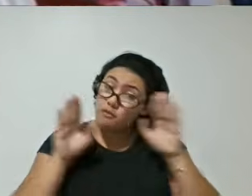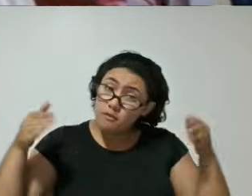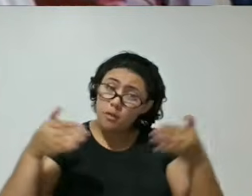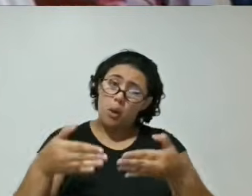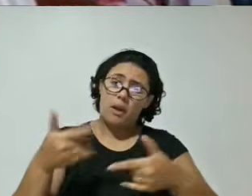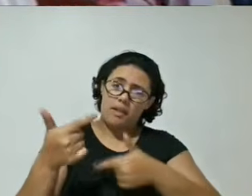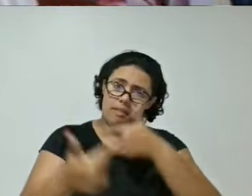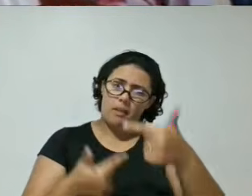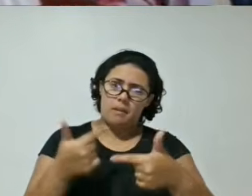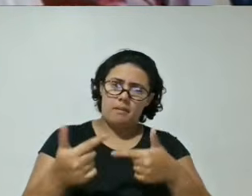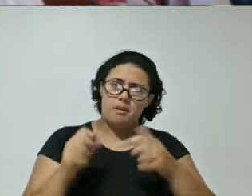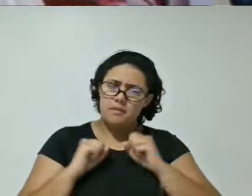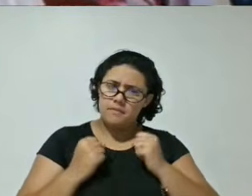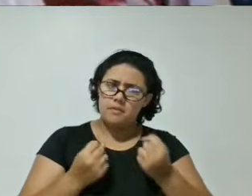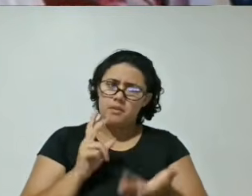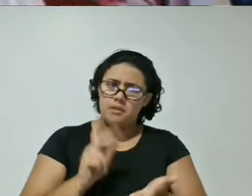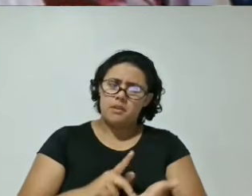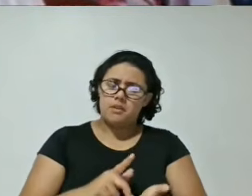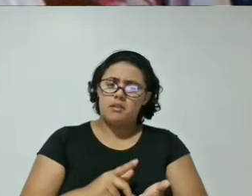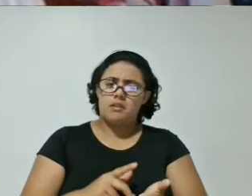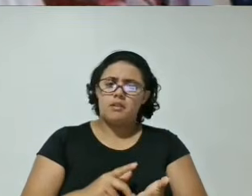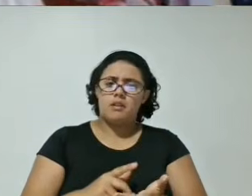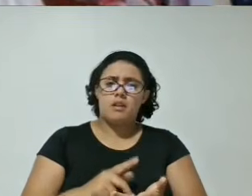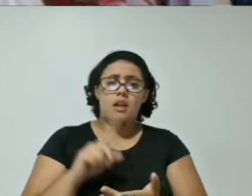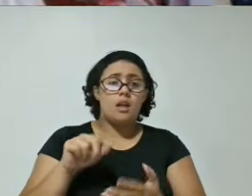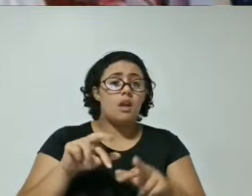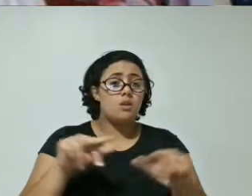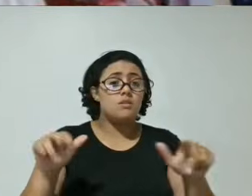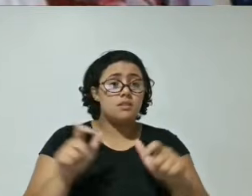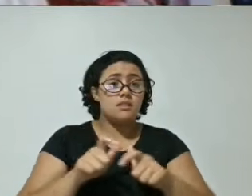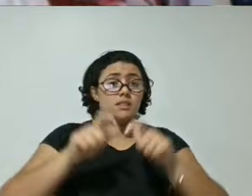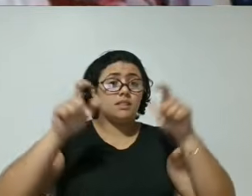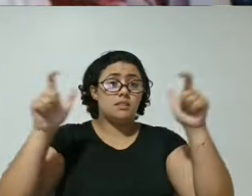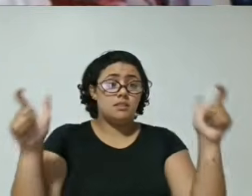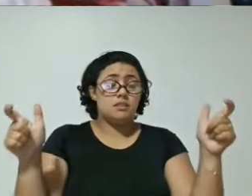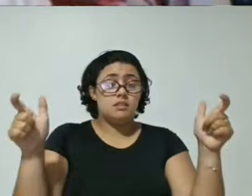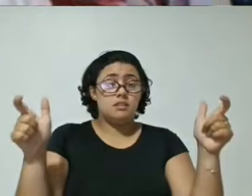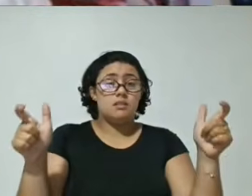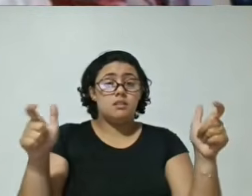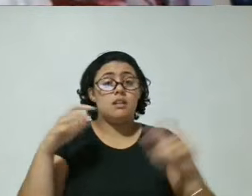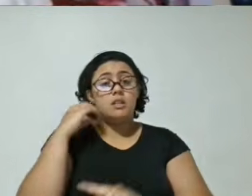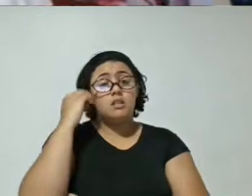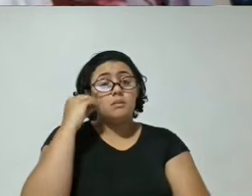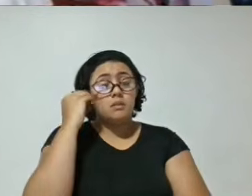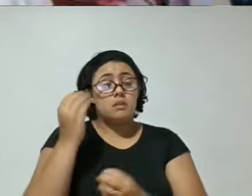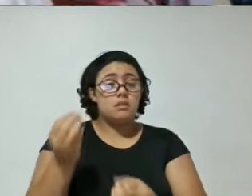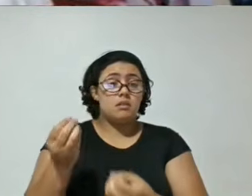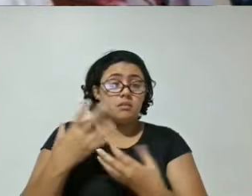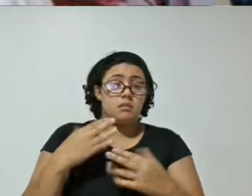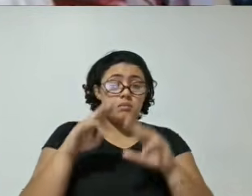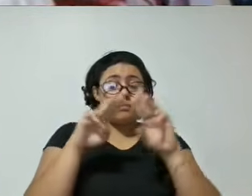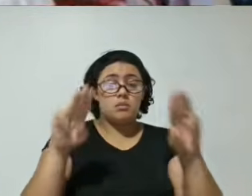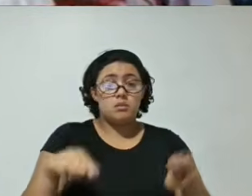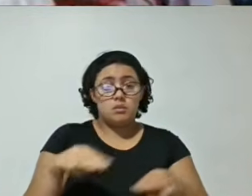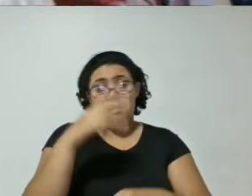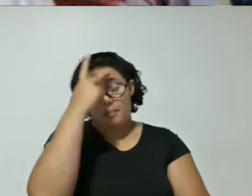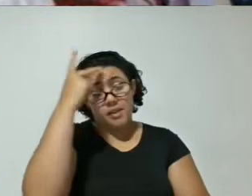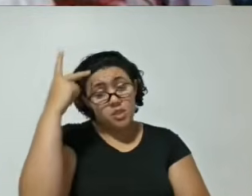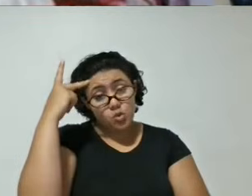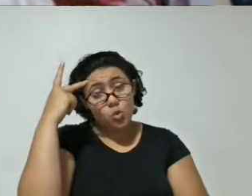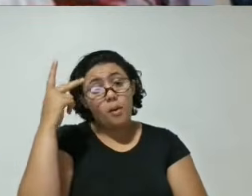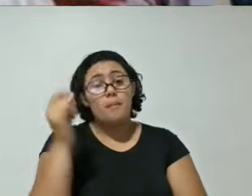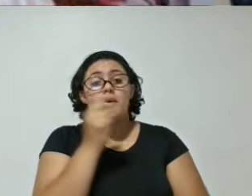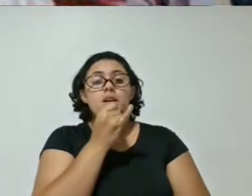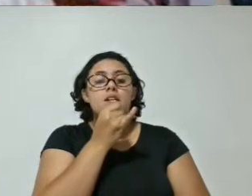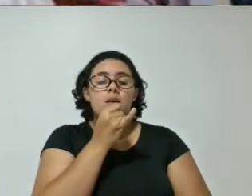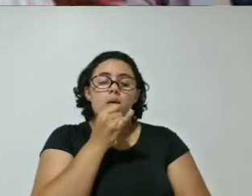Era um trabalho que poderia ter sido uma coisa muito grande, e é uma experiência que eu trouxe do Museu da Pessoa, por exemplo. O Museu da Pessoa é um museu